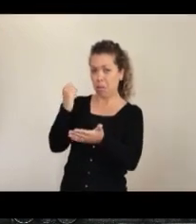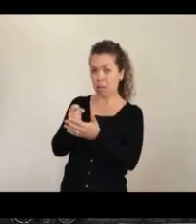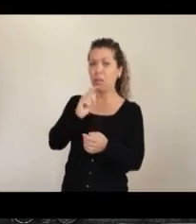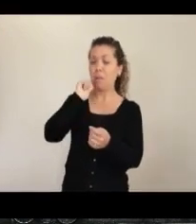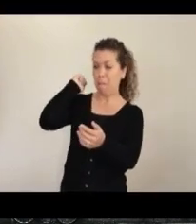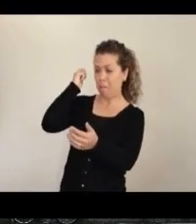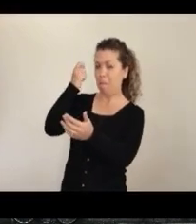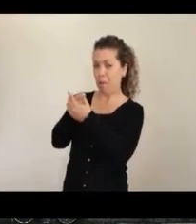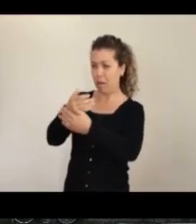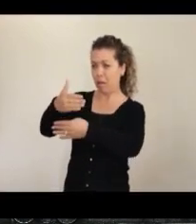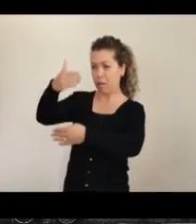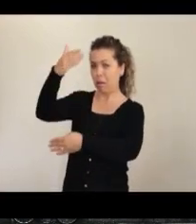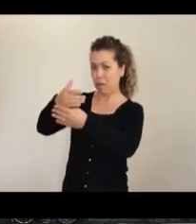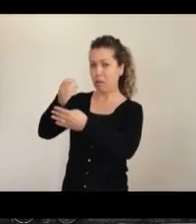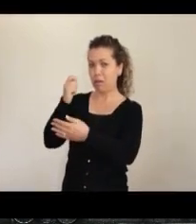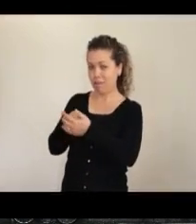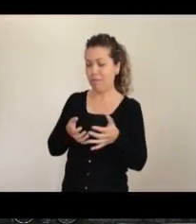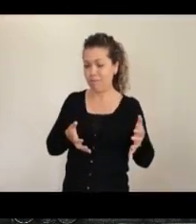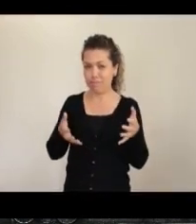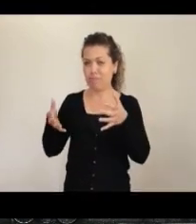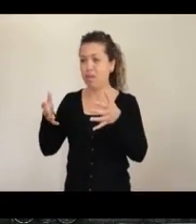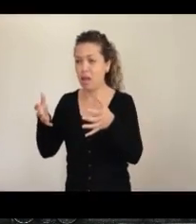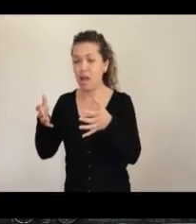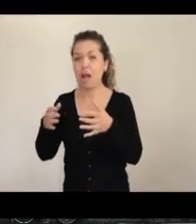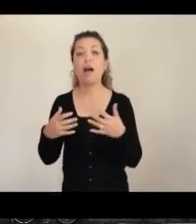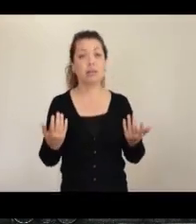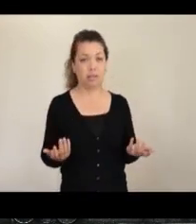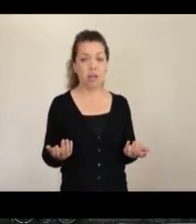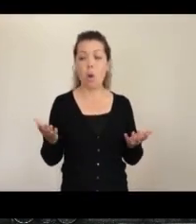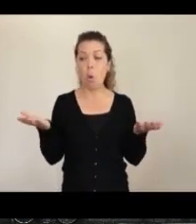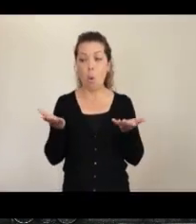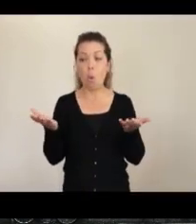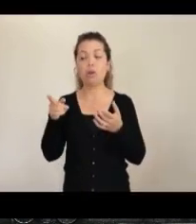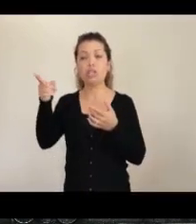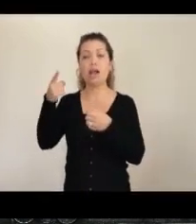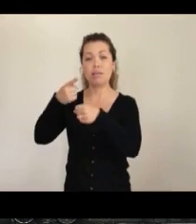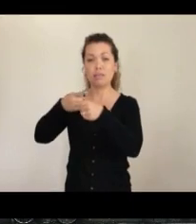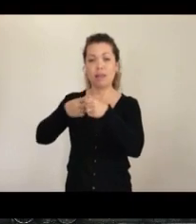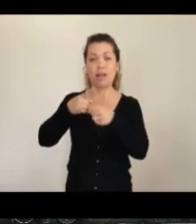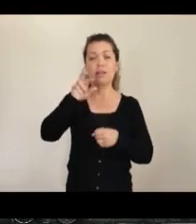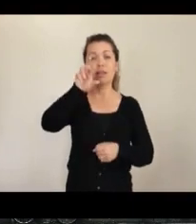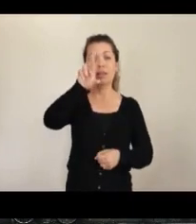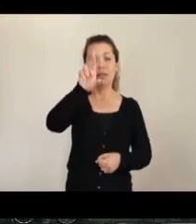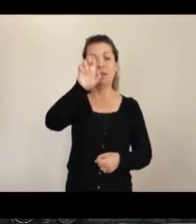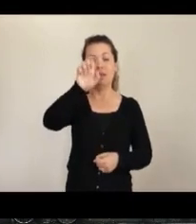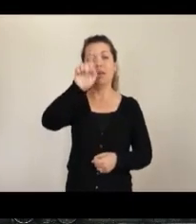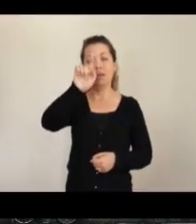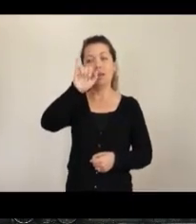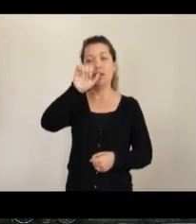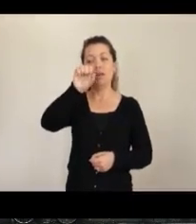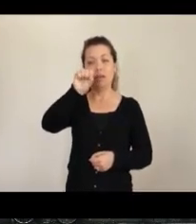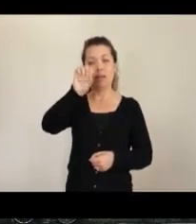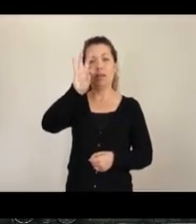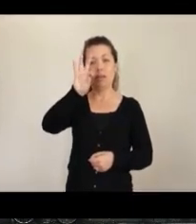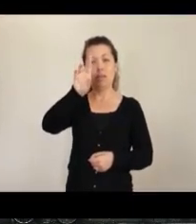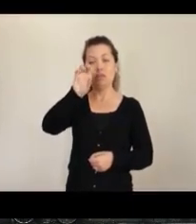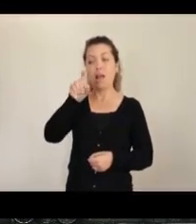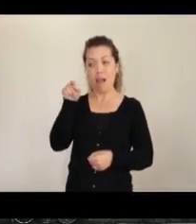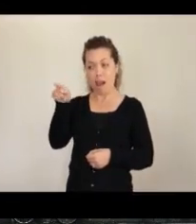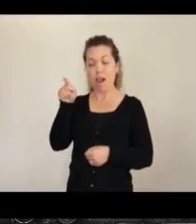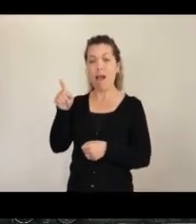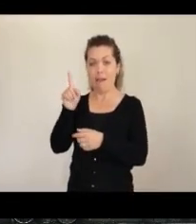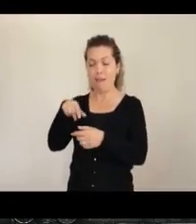já havia sido importante entreposto comercial, tornou-se praticamente inepta para o transporte de mercadorias. Isso aconteceu após